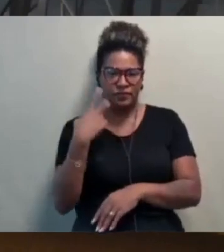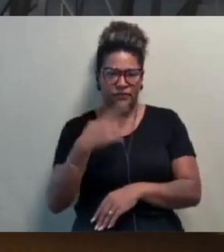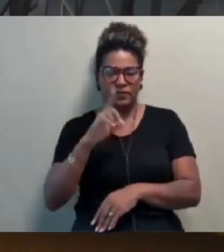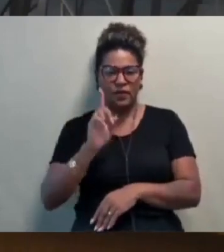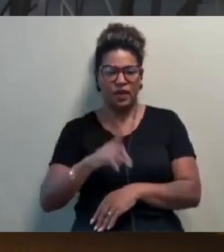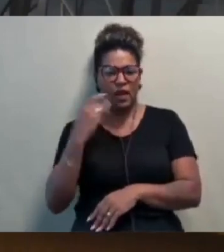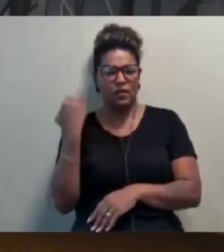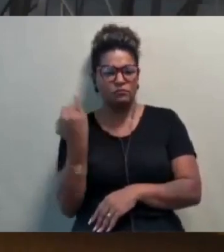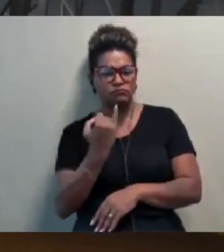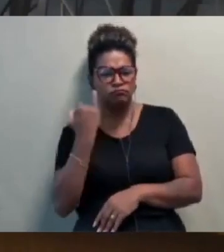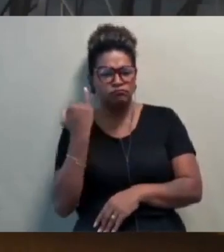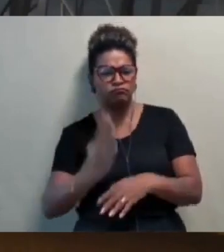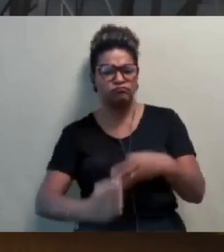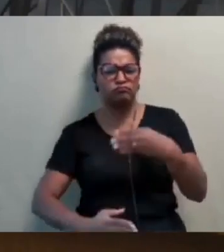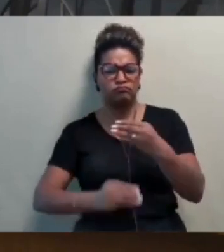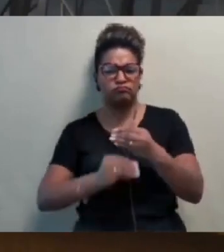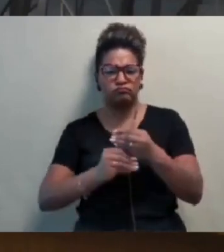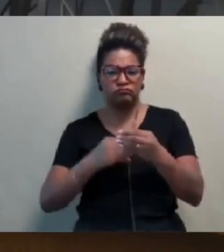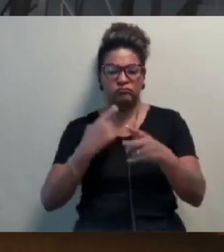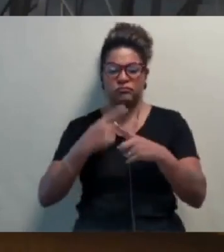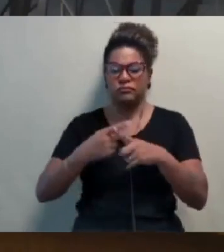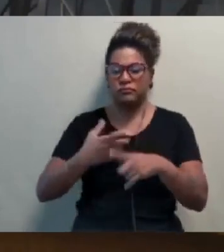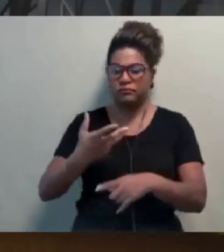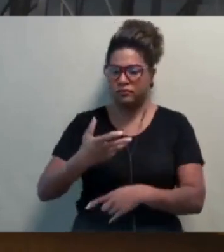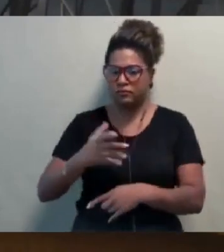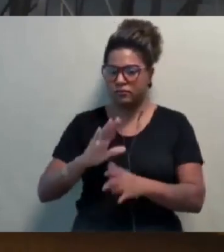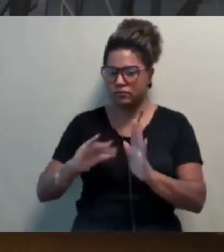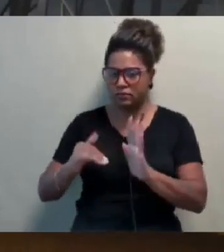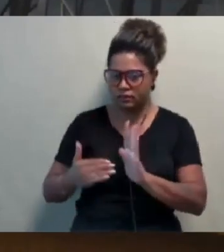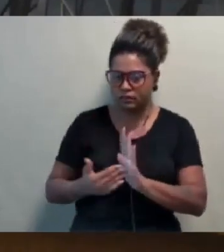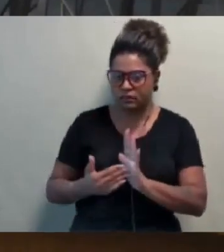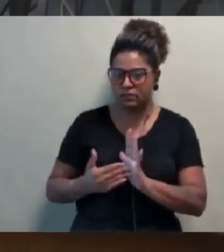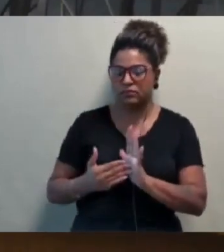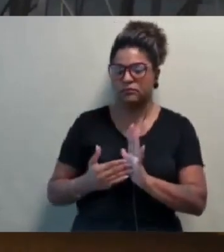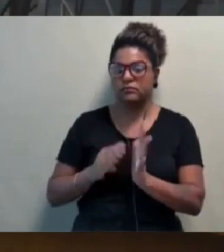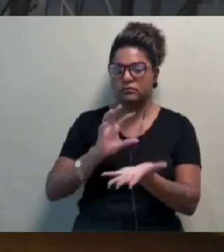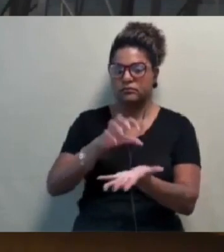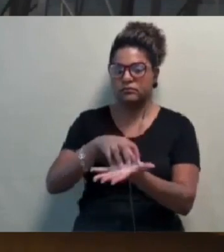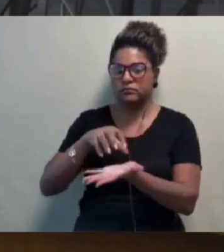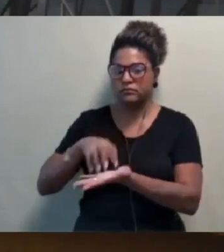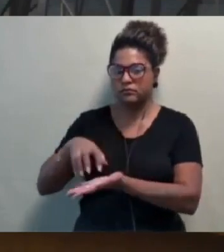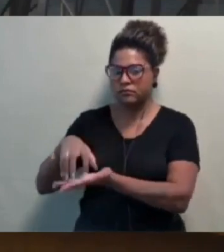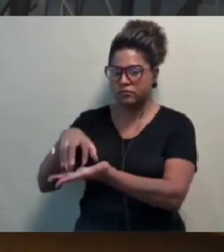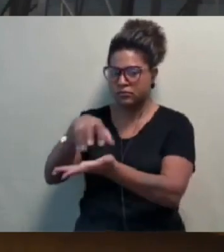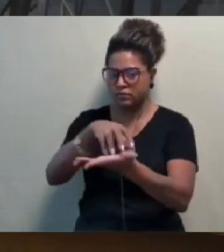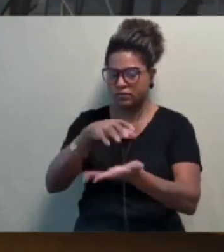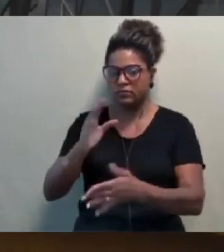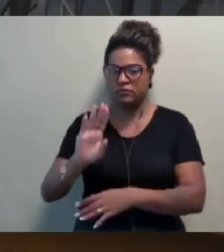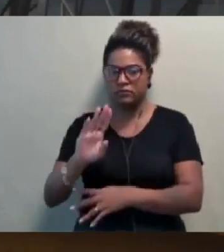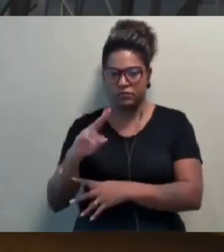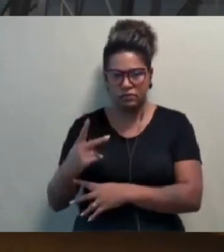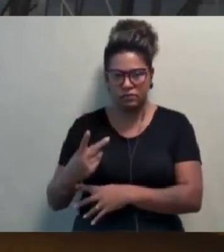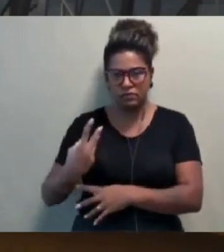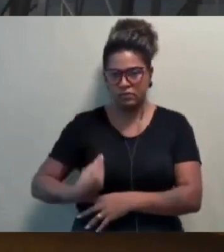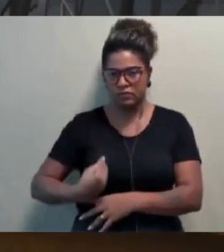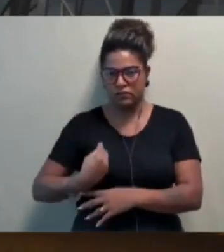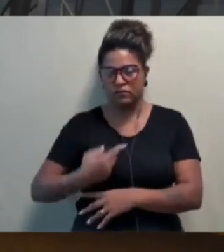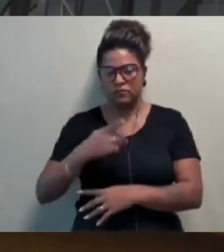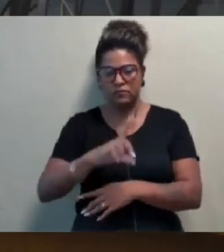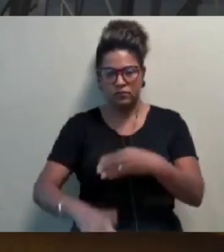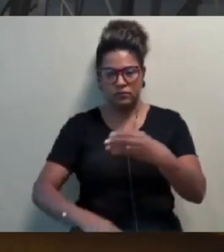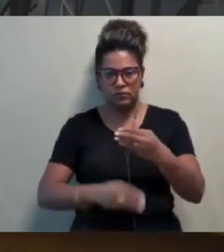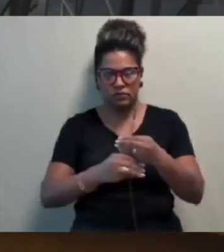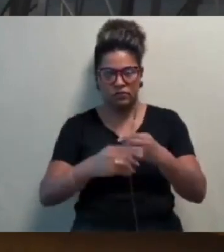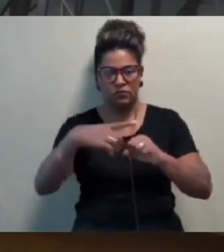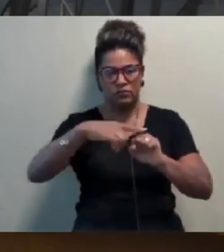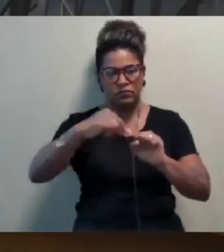importante, porque nós queremos que todo o setor de Belo Horizonte venha participar. Então, essa emenda do artigo 10, ela fica